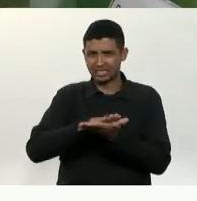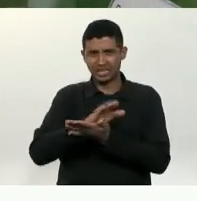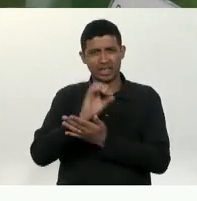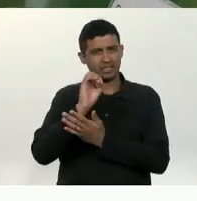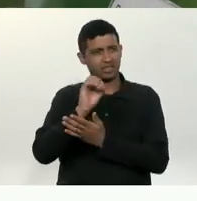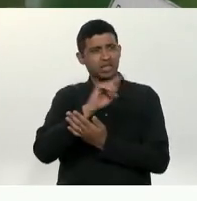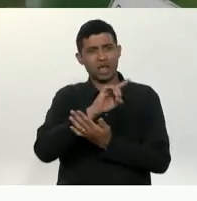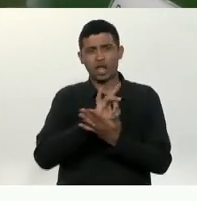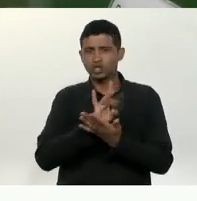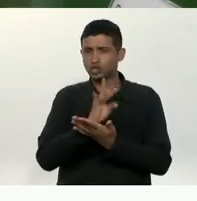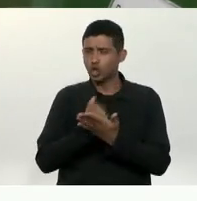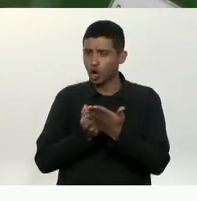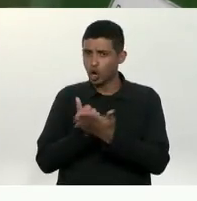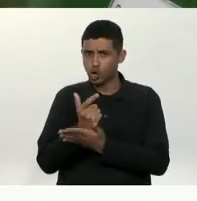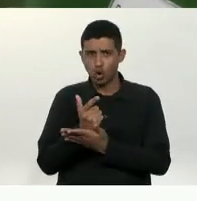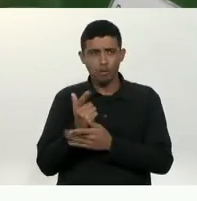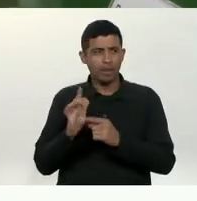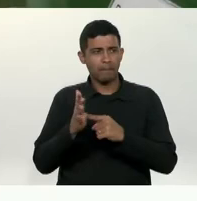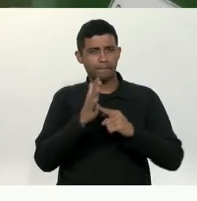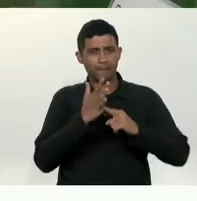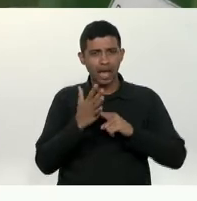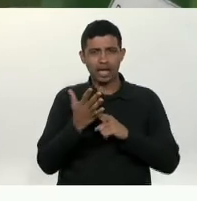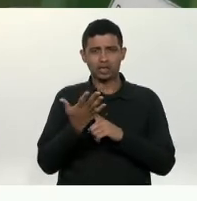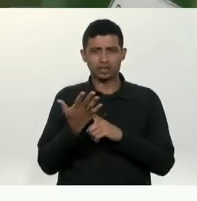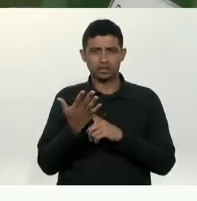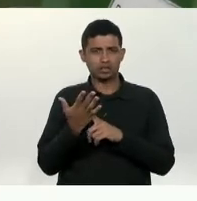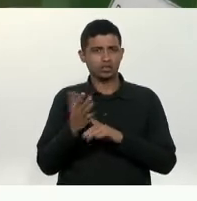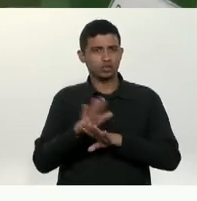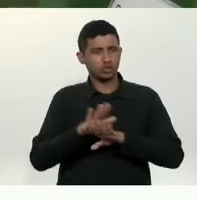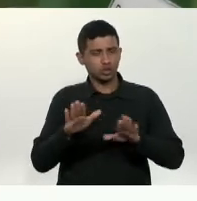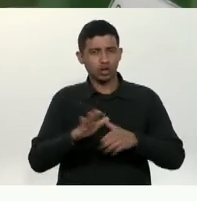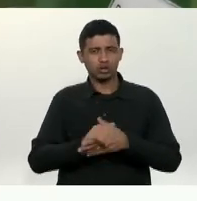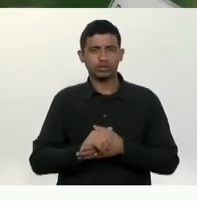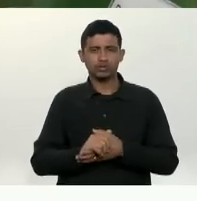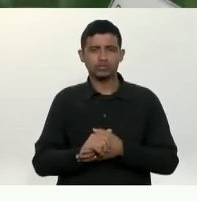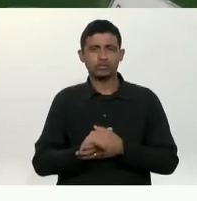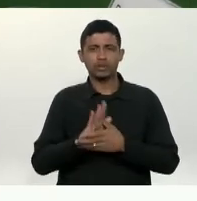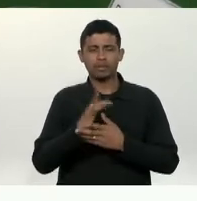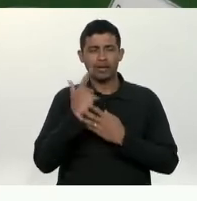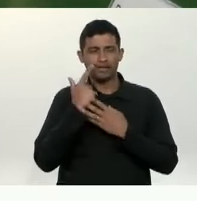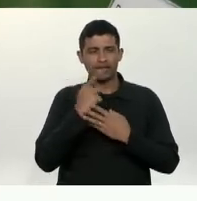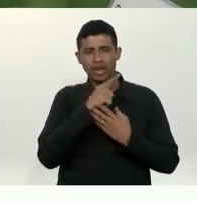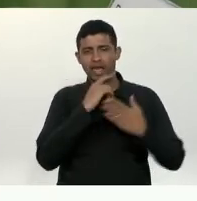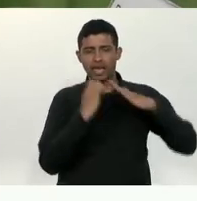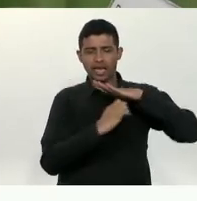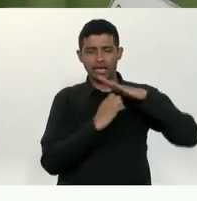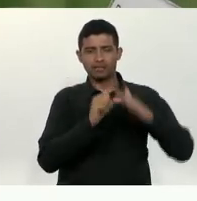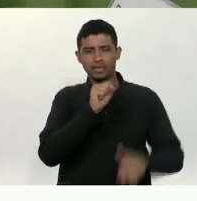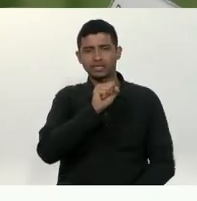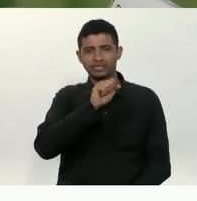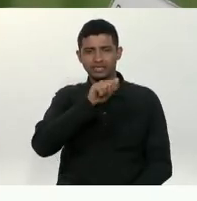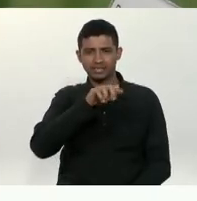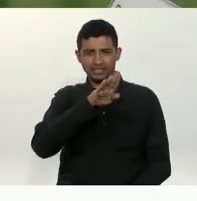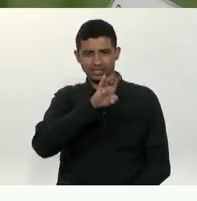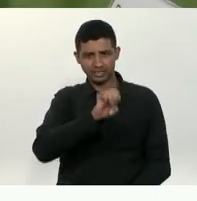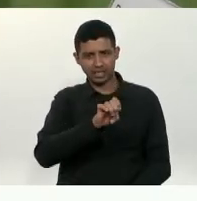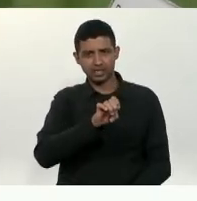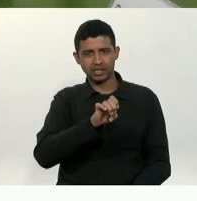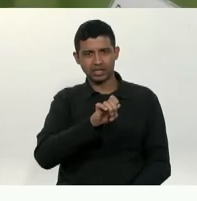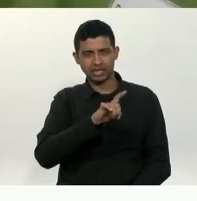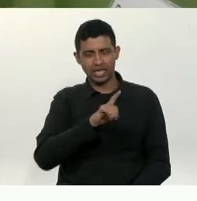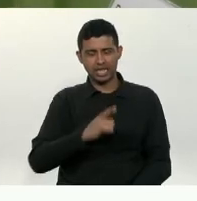tem que comprar o equipamento. Ele só compra o equipamento do posto de gasolina. Agora, a SEG, o que quer fugir é